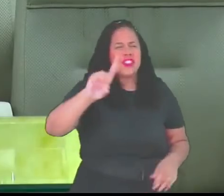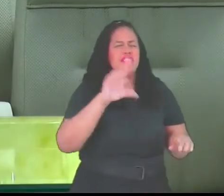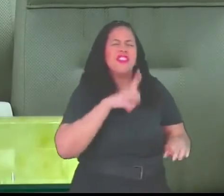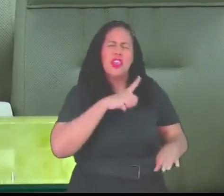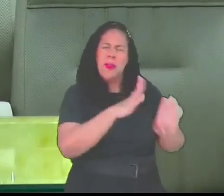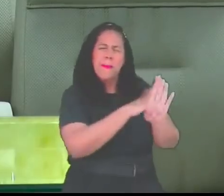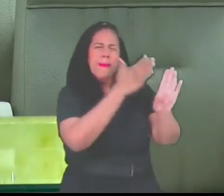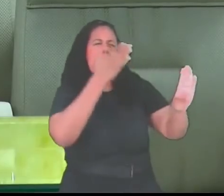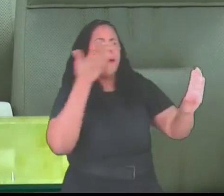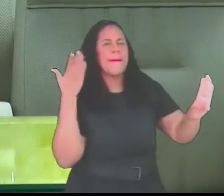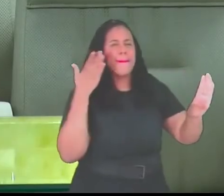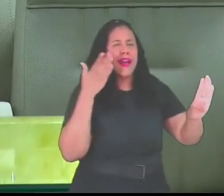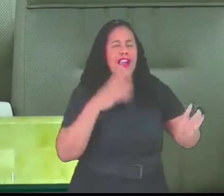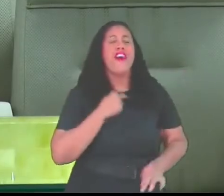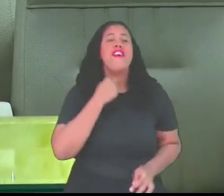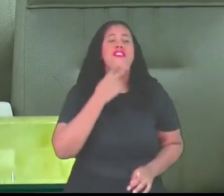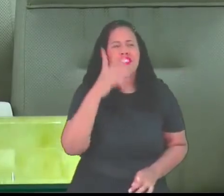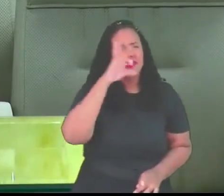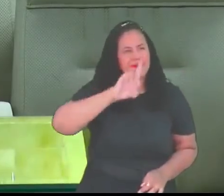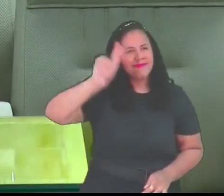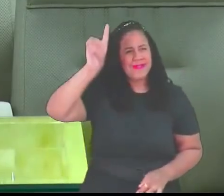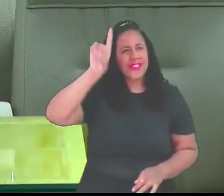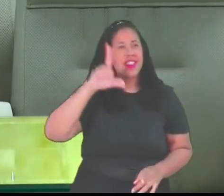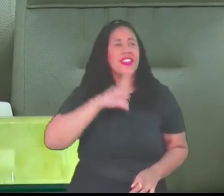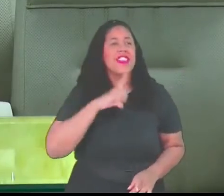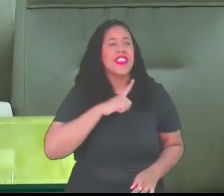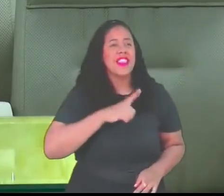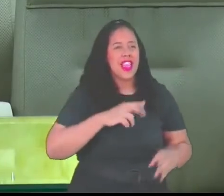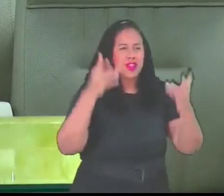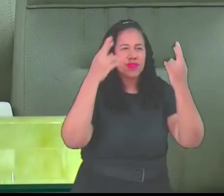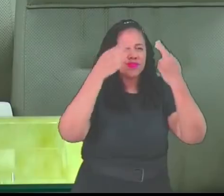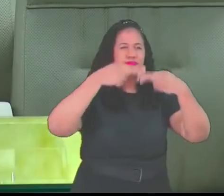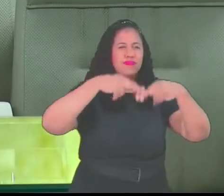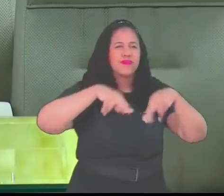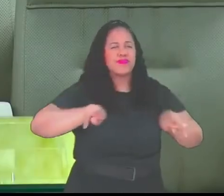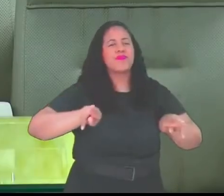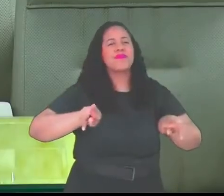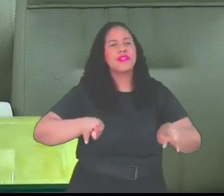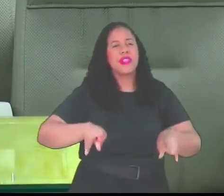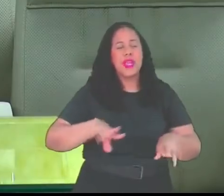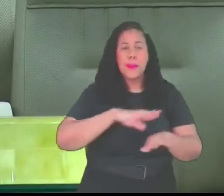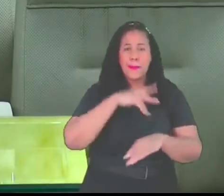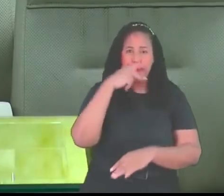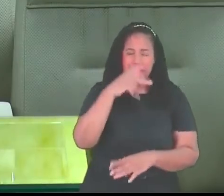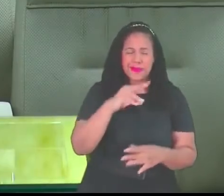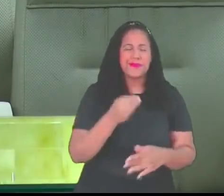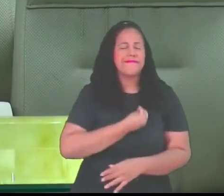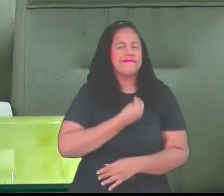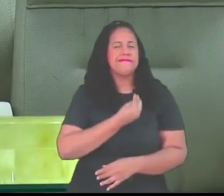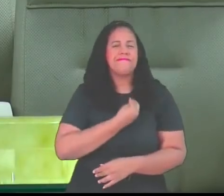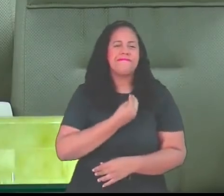aberta. Na voz de Deus tem solução para a tua vida.